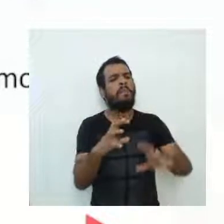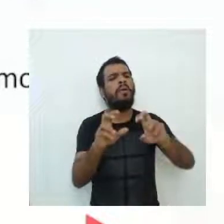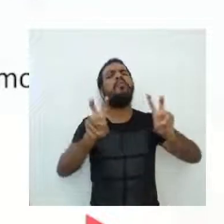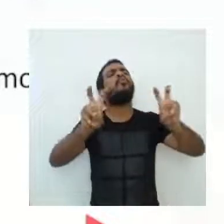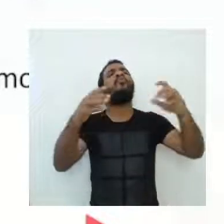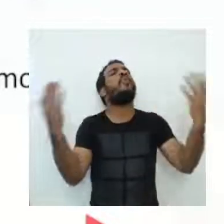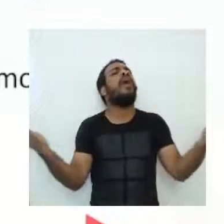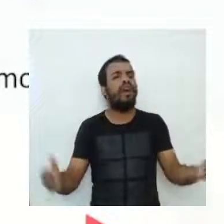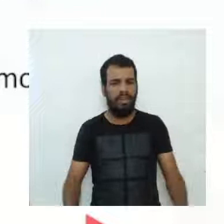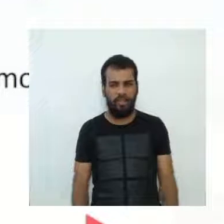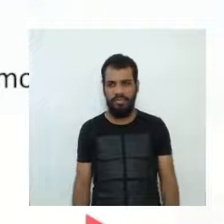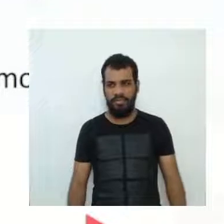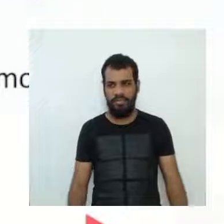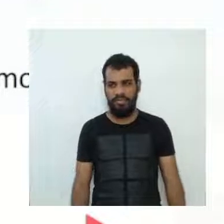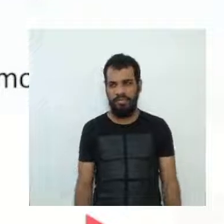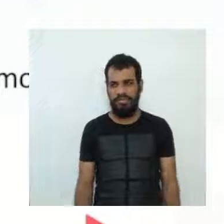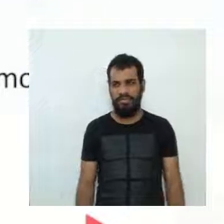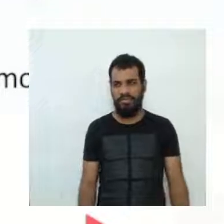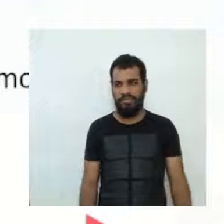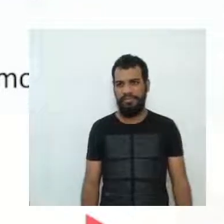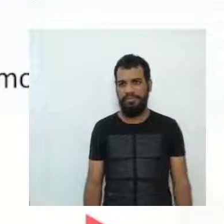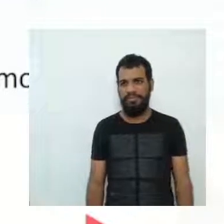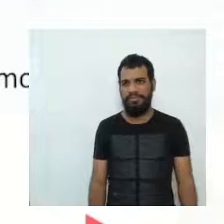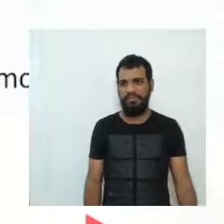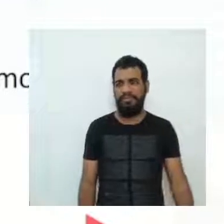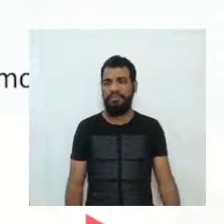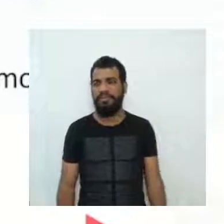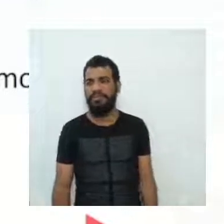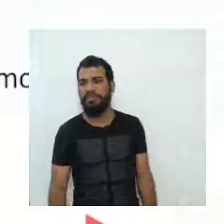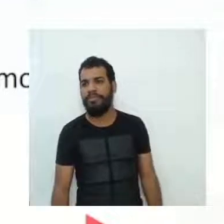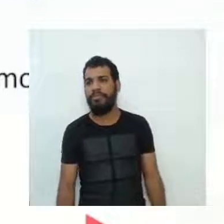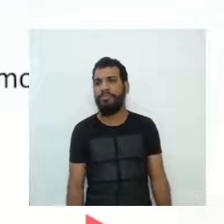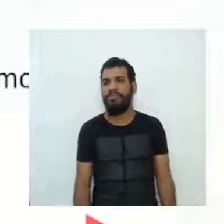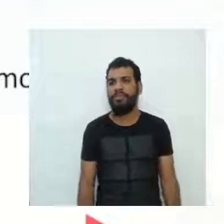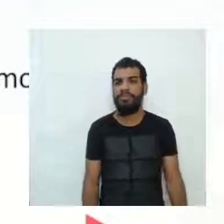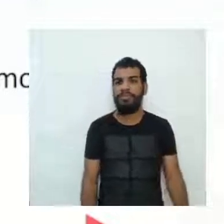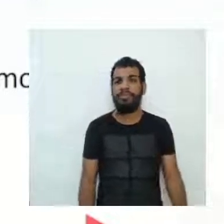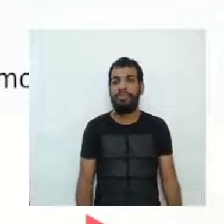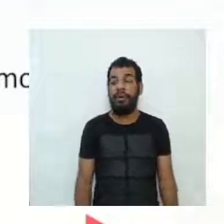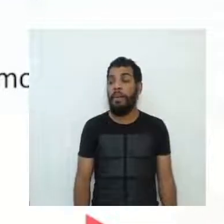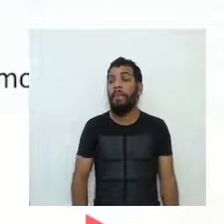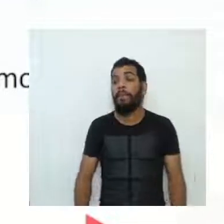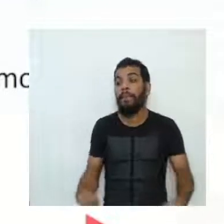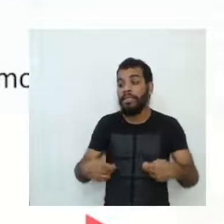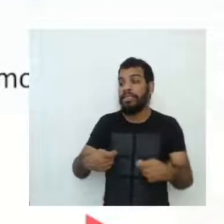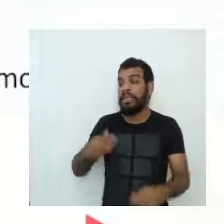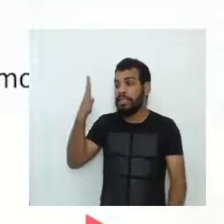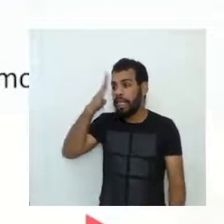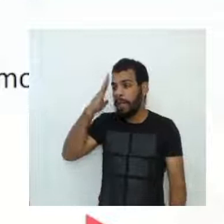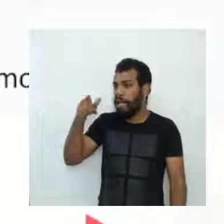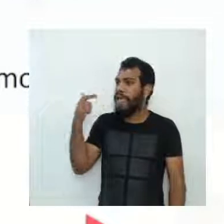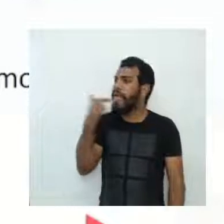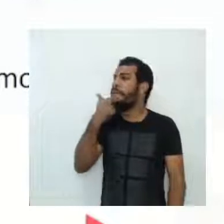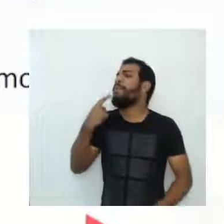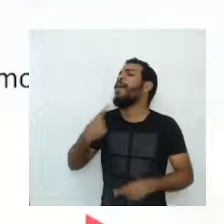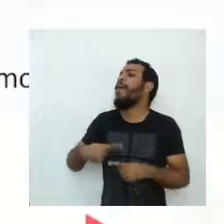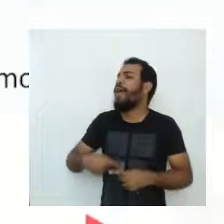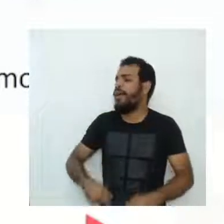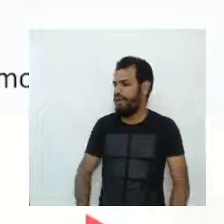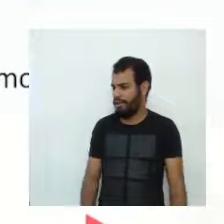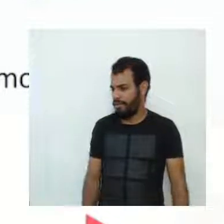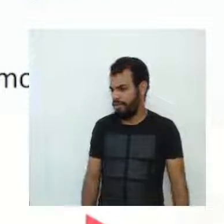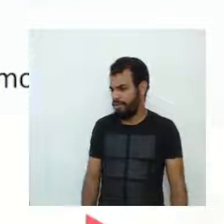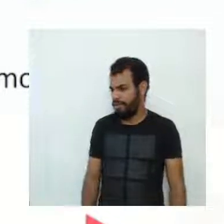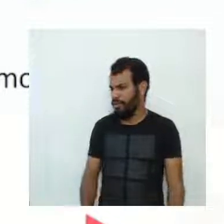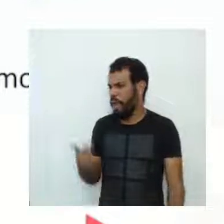Olha a segunda frase que eu coloquei. Interessa-se saber o porquê de tanta risada. Aí eu